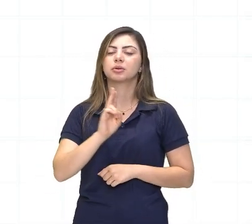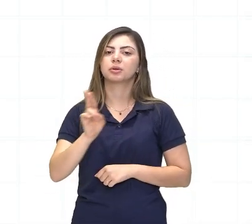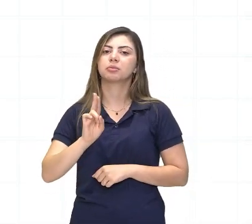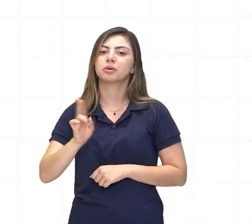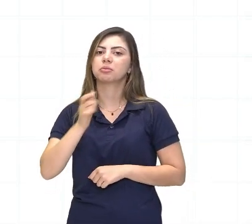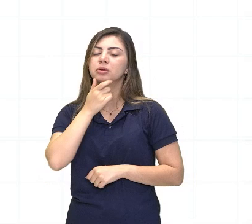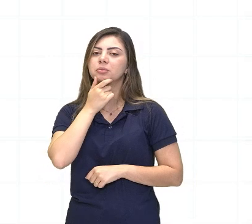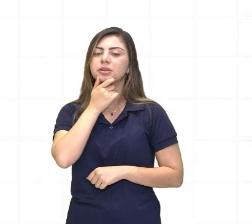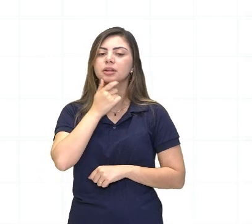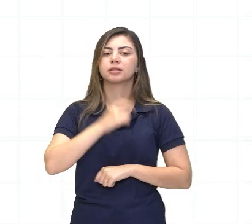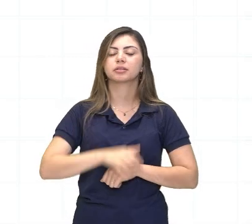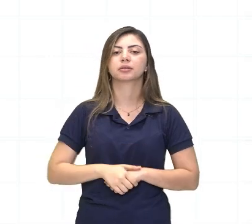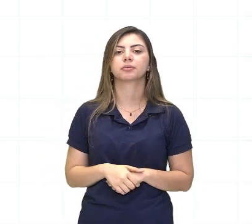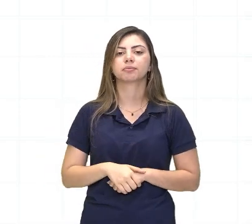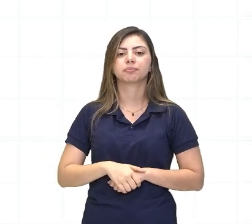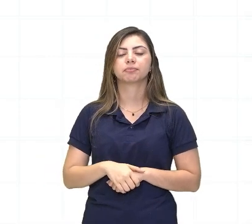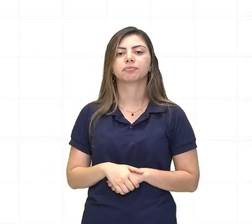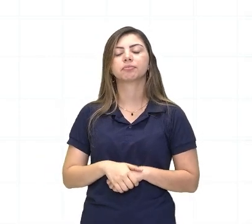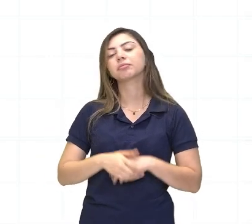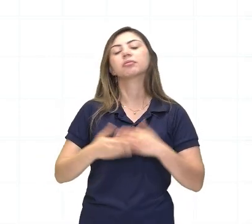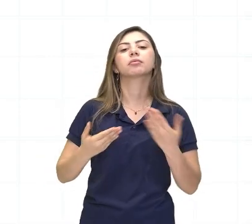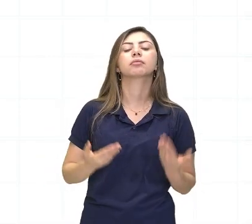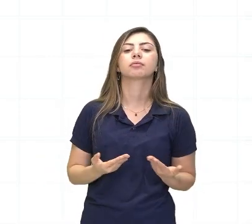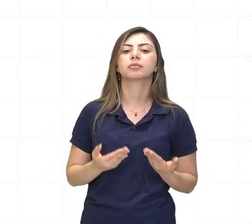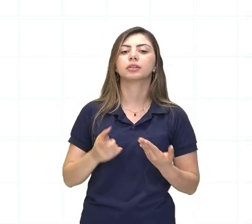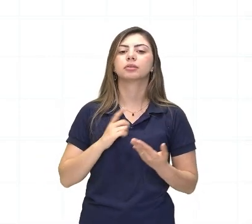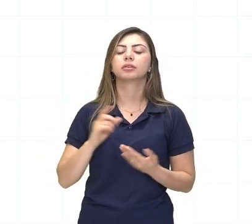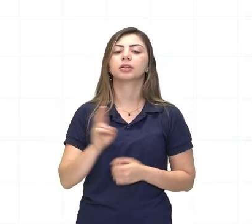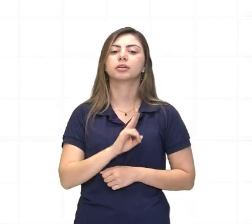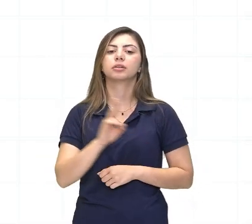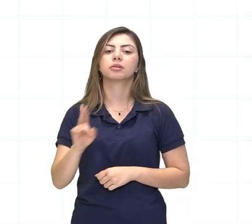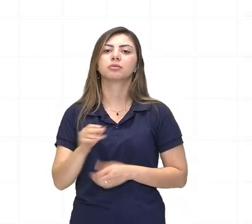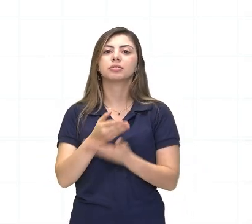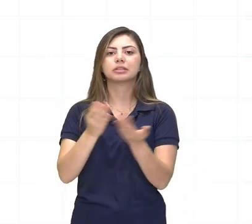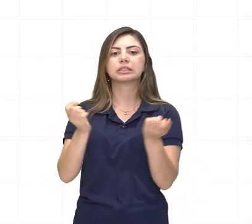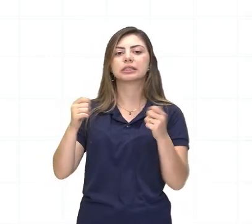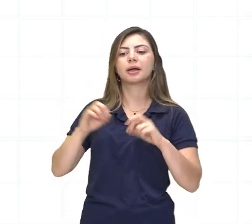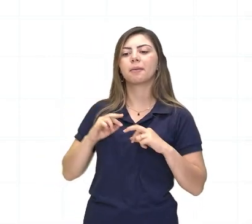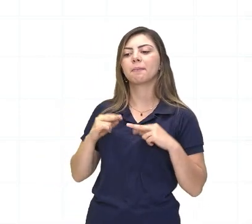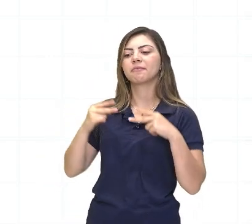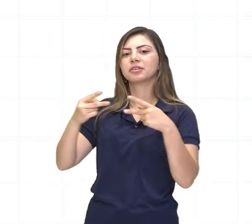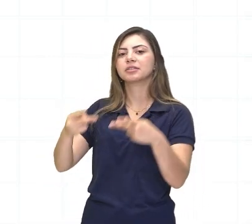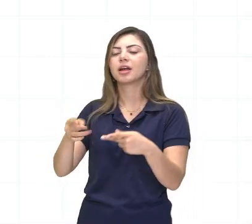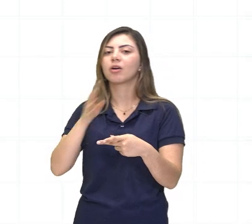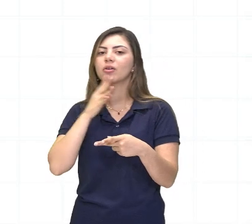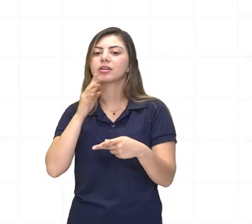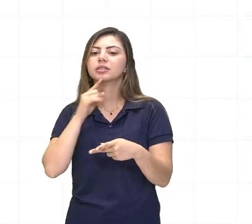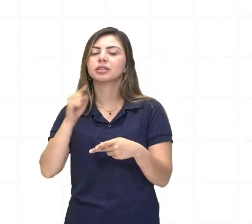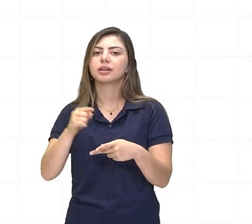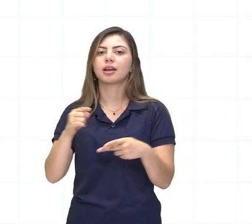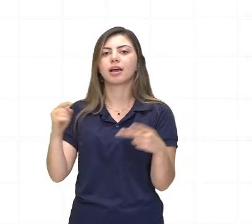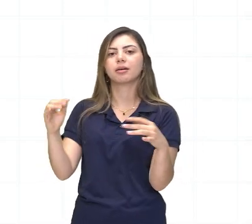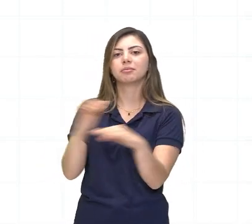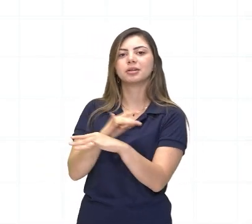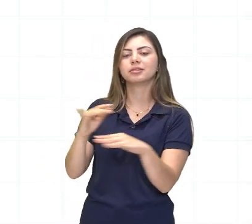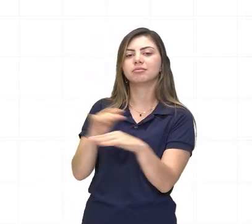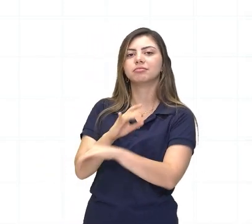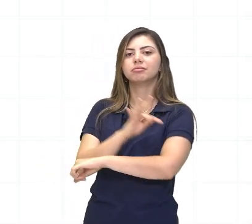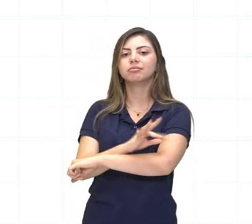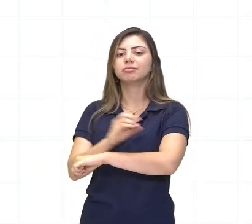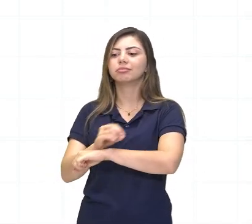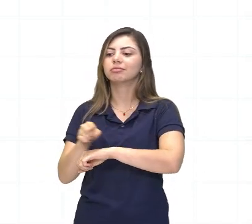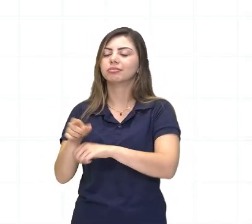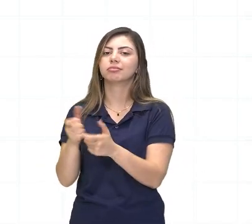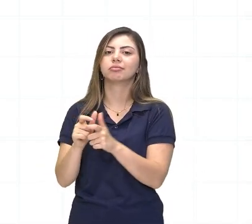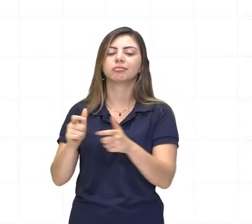Holland. O slogan da prefeitura é Conheça a Lagoa da Confusão, a cidade que mais cresce no Tocantins. Isso pois a cidade